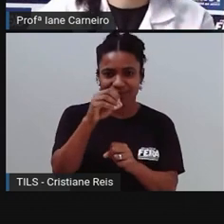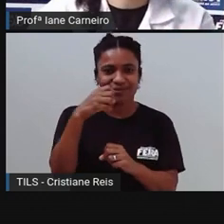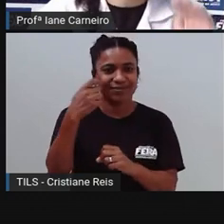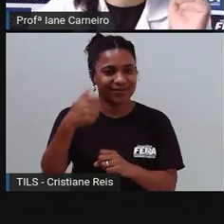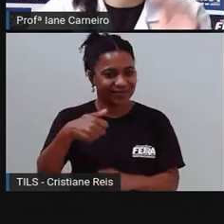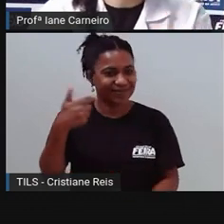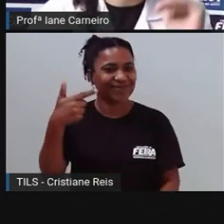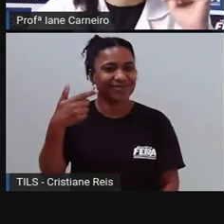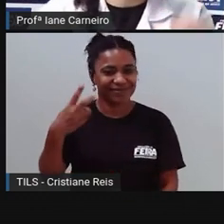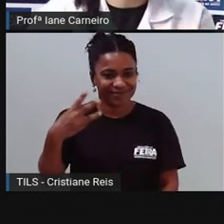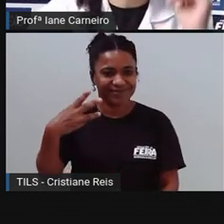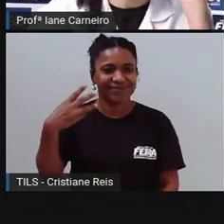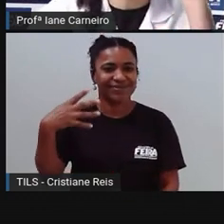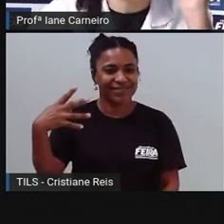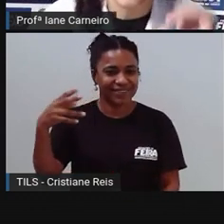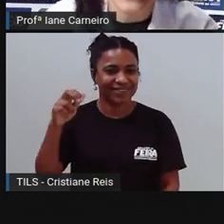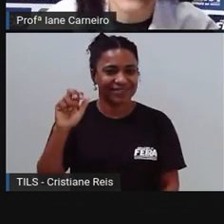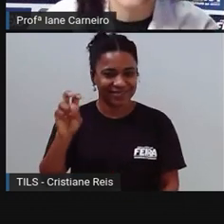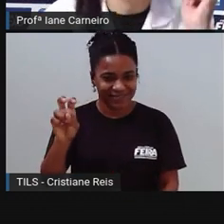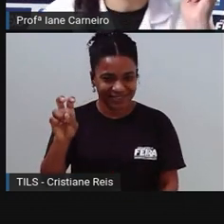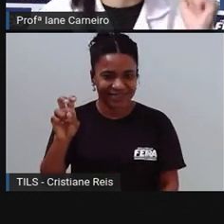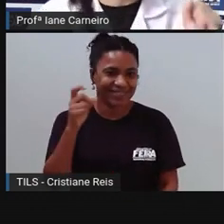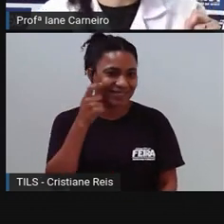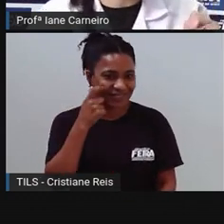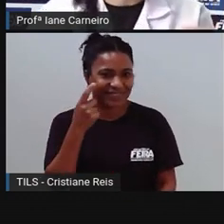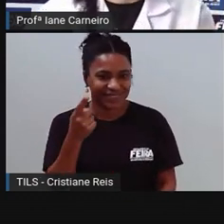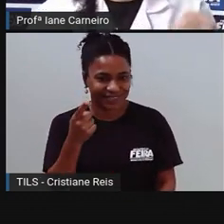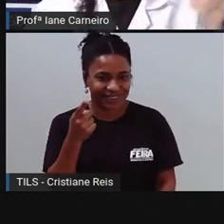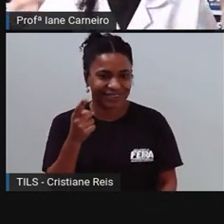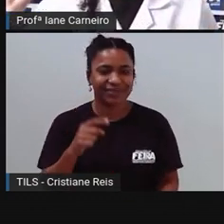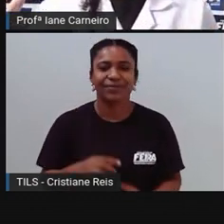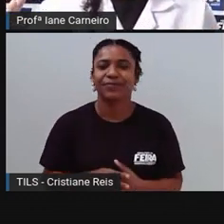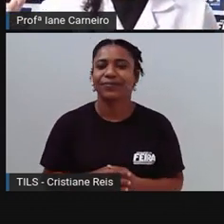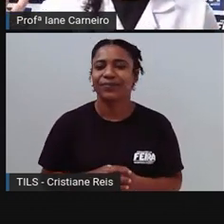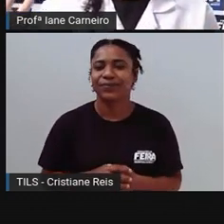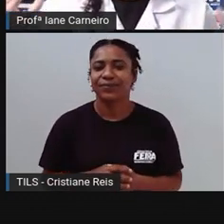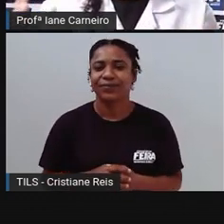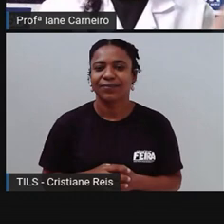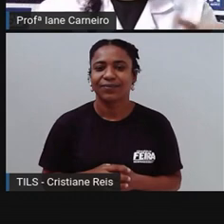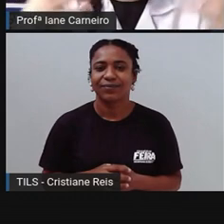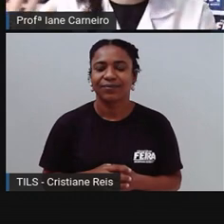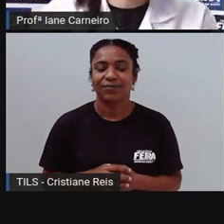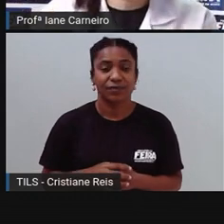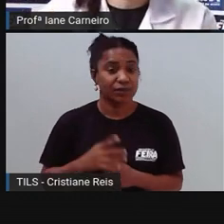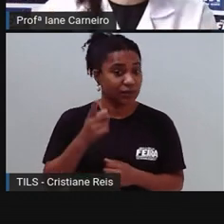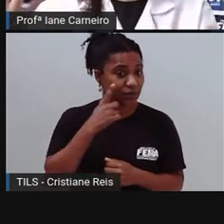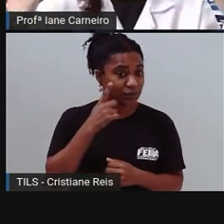11, 12, 13, 14, 15 bolinhas. Vocês acharam que foi